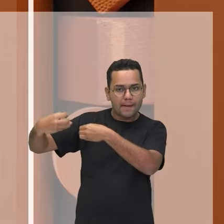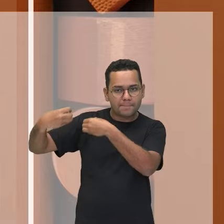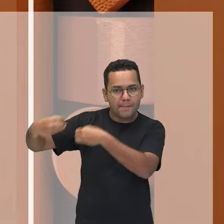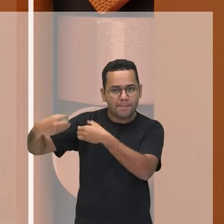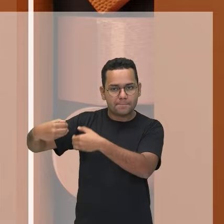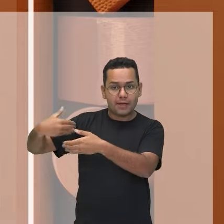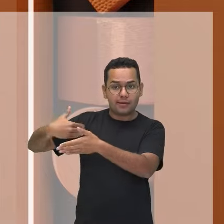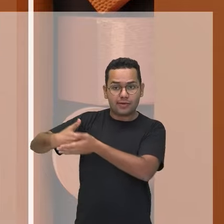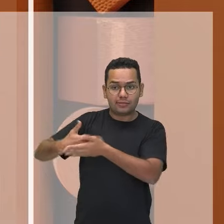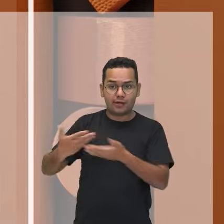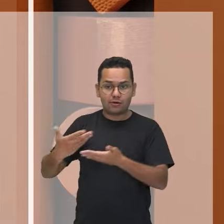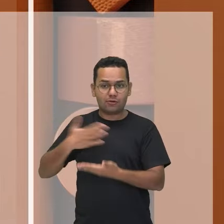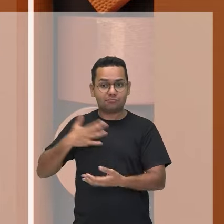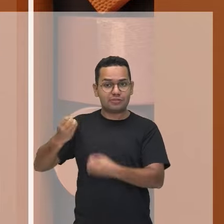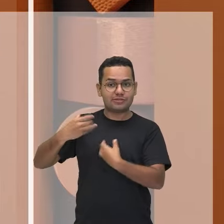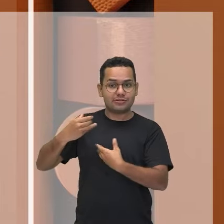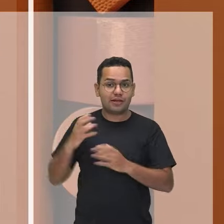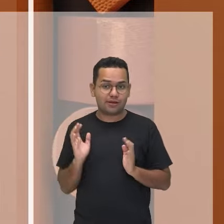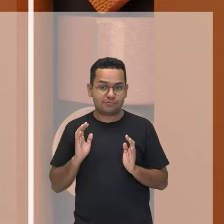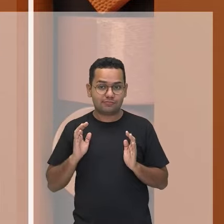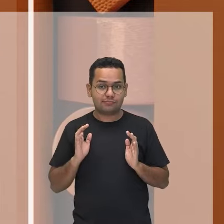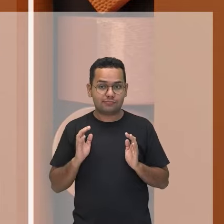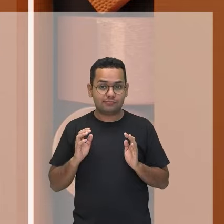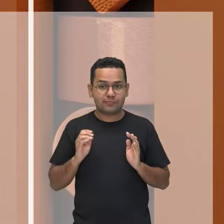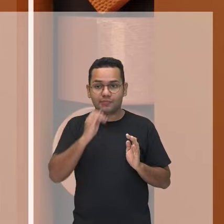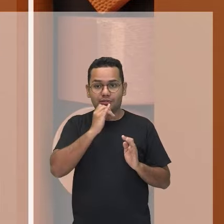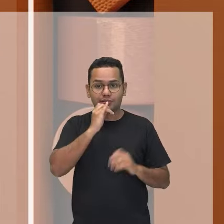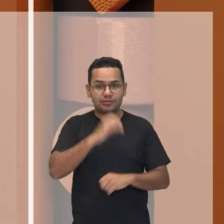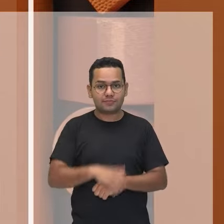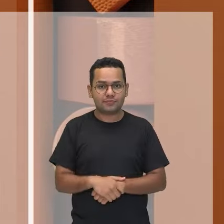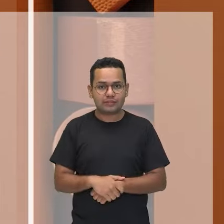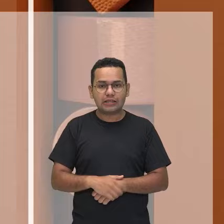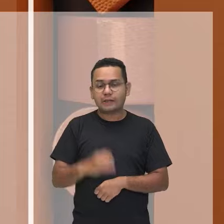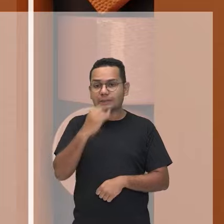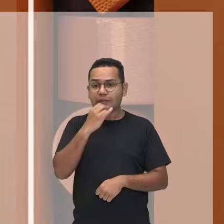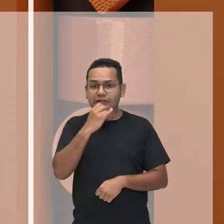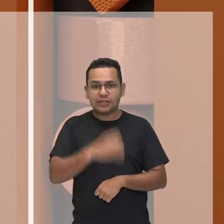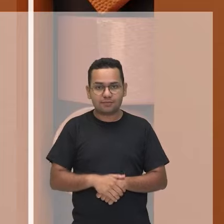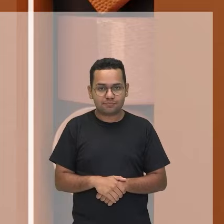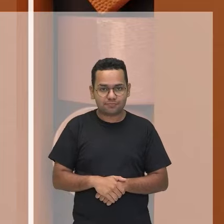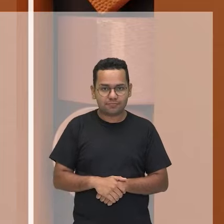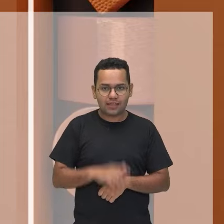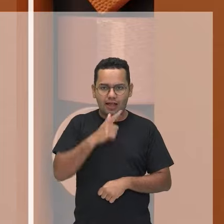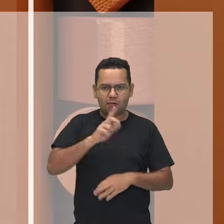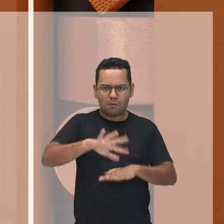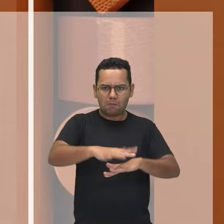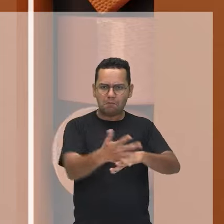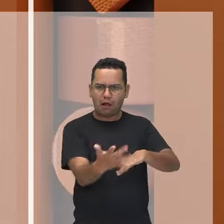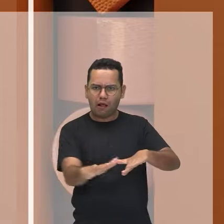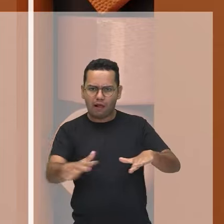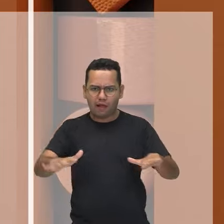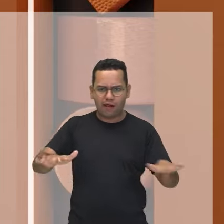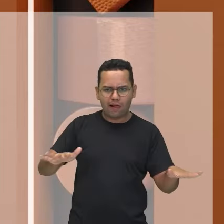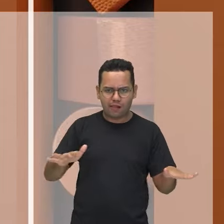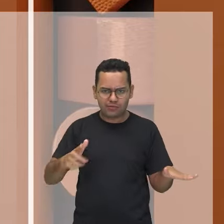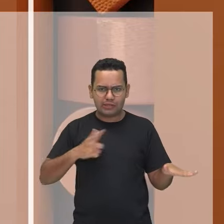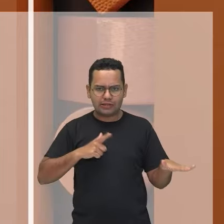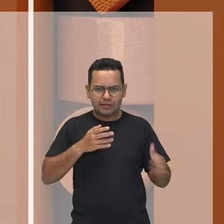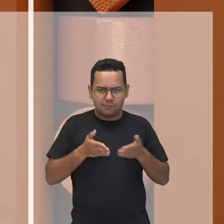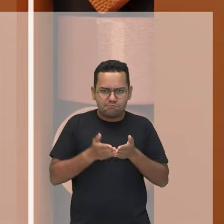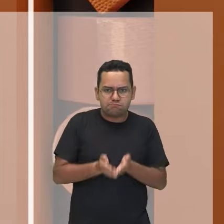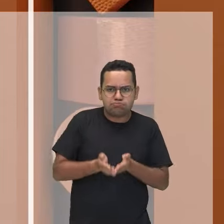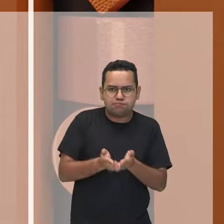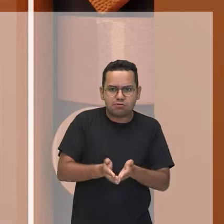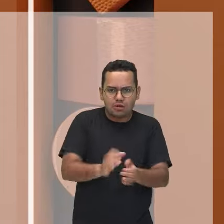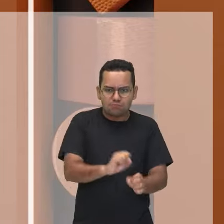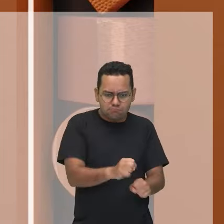furo que eu tenho que ir é esse, de repente eu errei, né? No meio do rio, que às vezes enganam a gente, né? Eu entro, né,